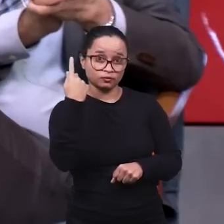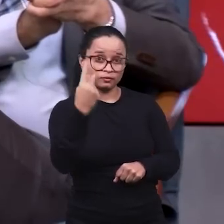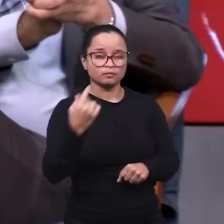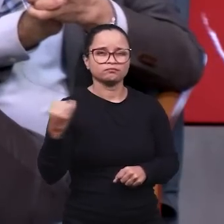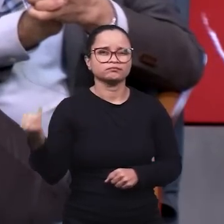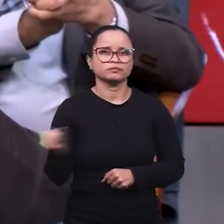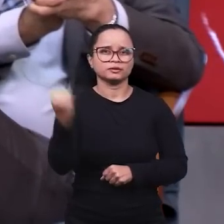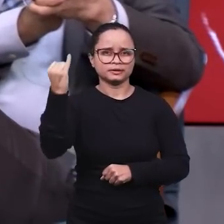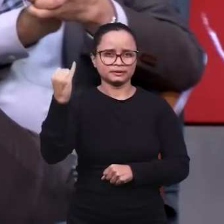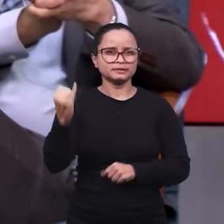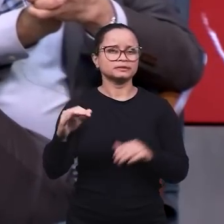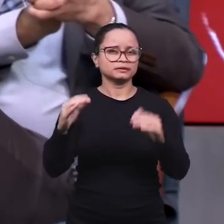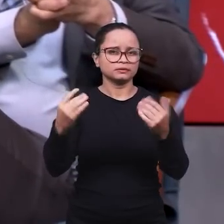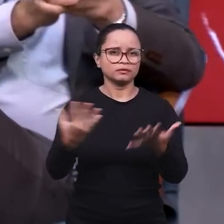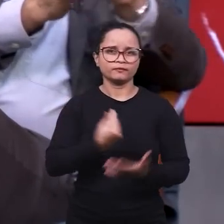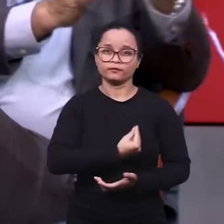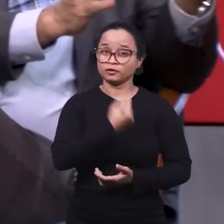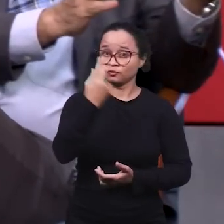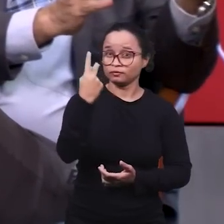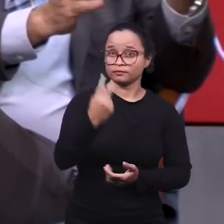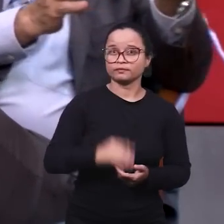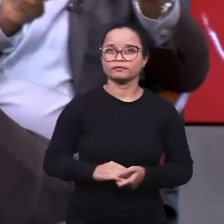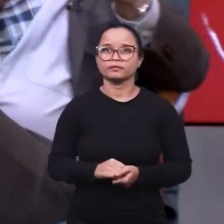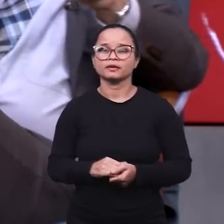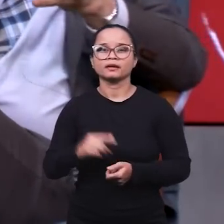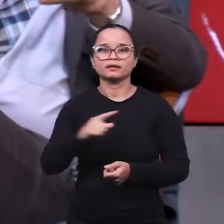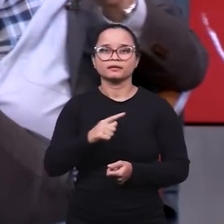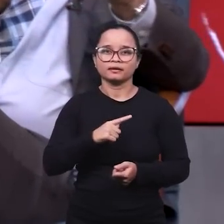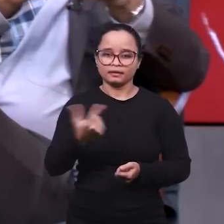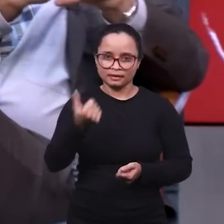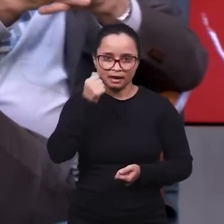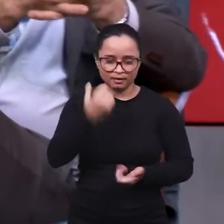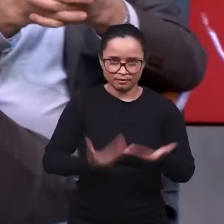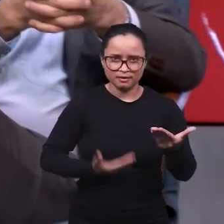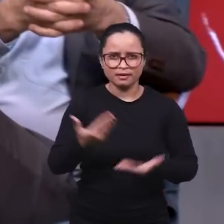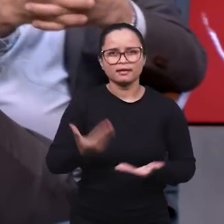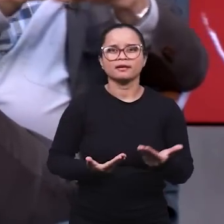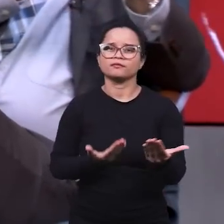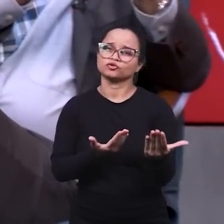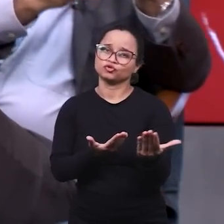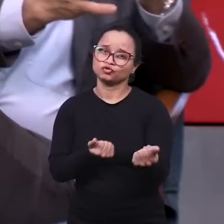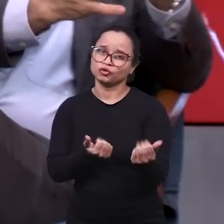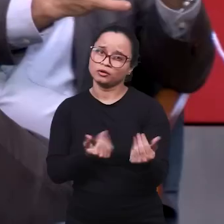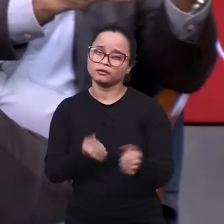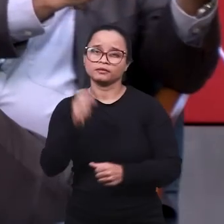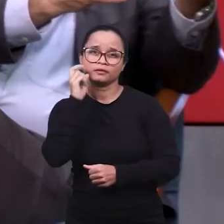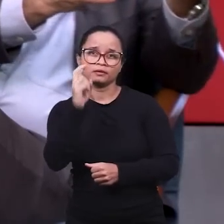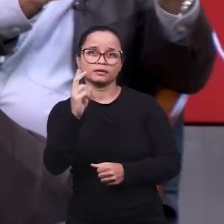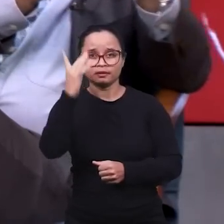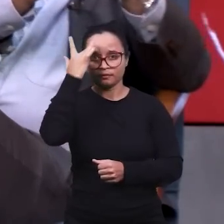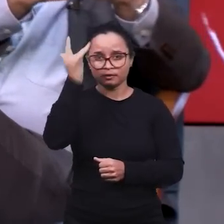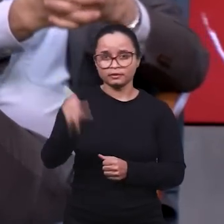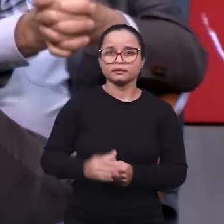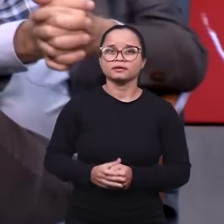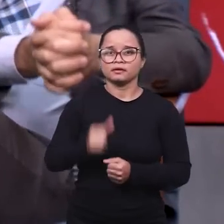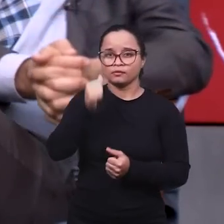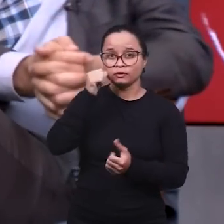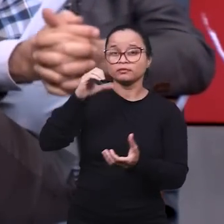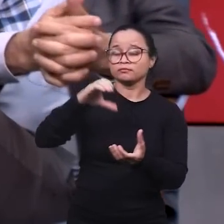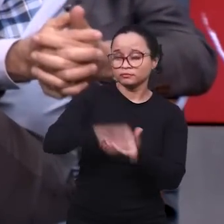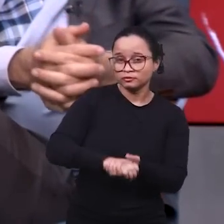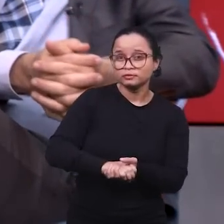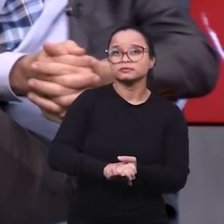do ministério na sua vida. Mesmo aquelas irmãs jovens, às vezes que assistem, que amanhã vão ser